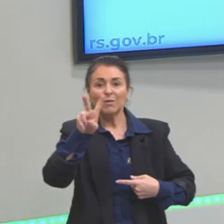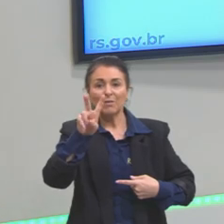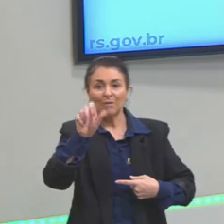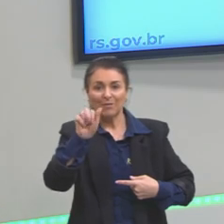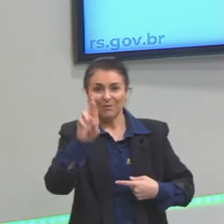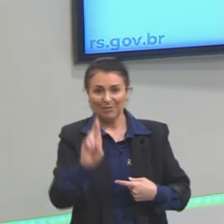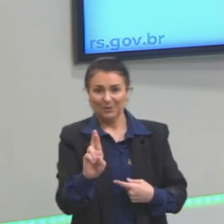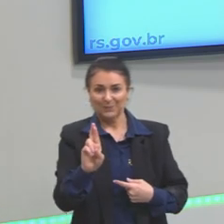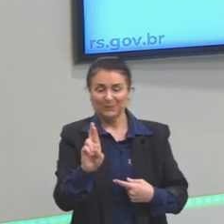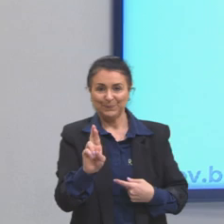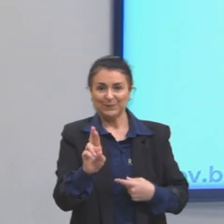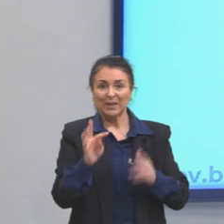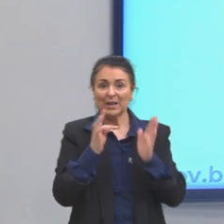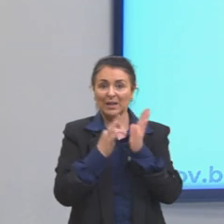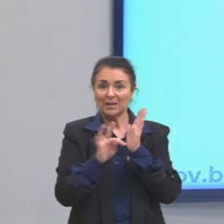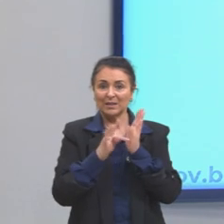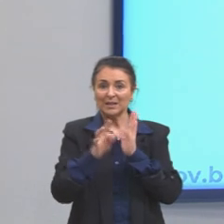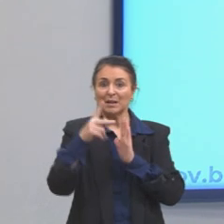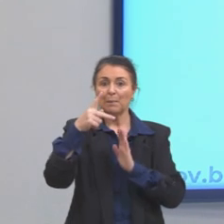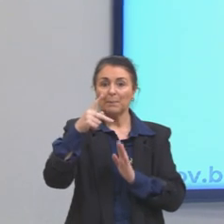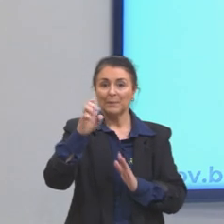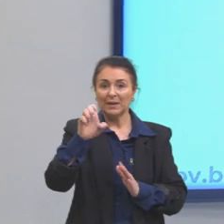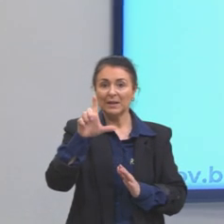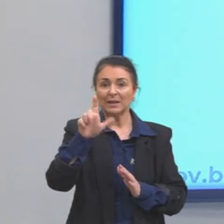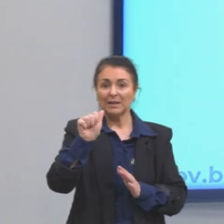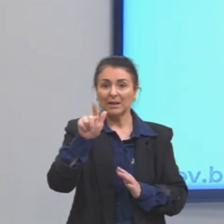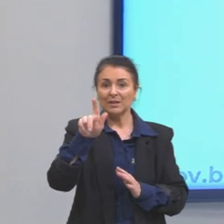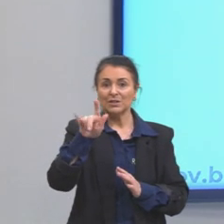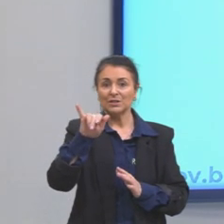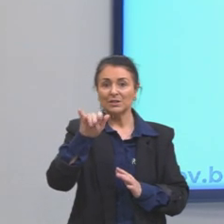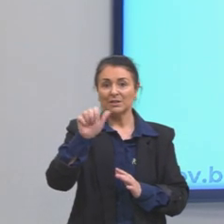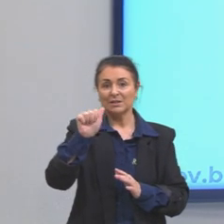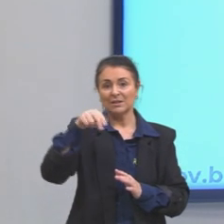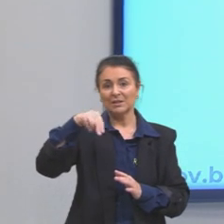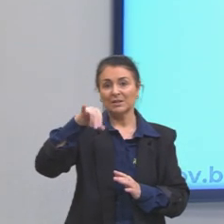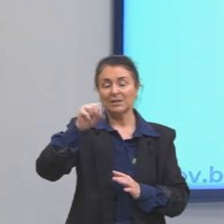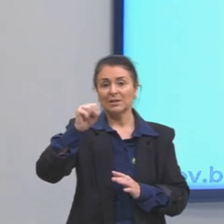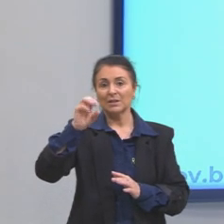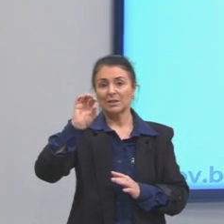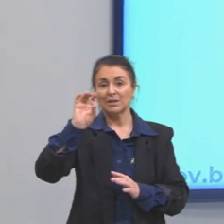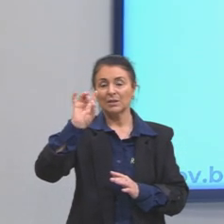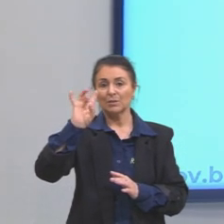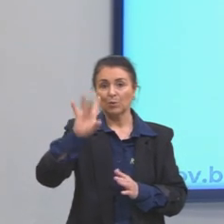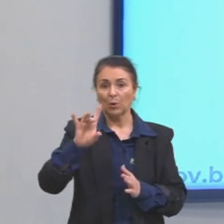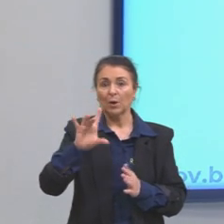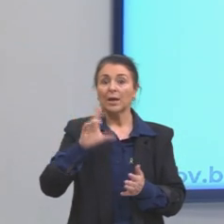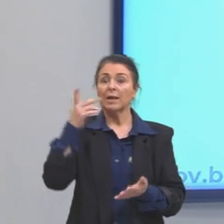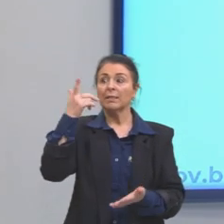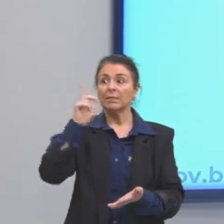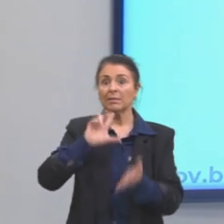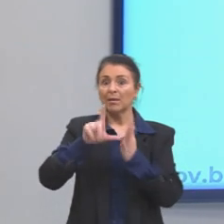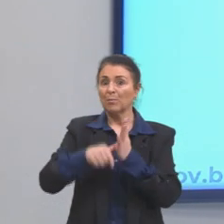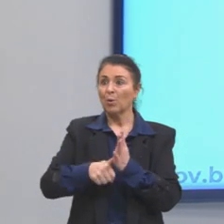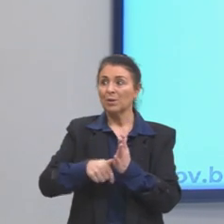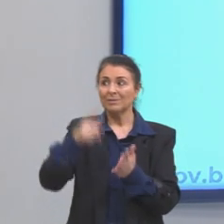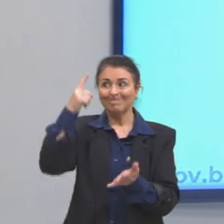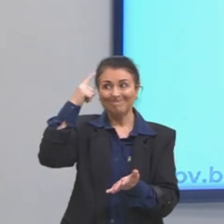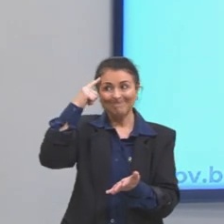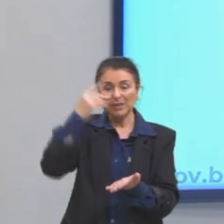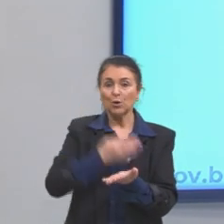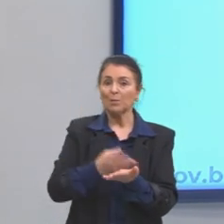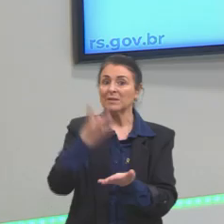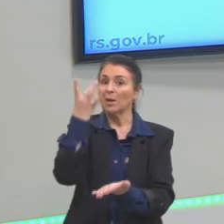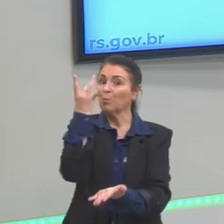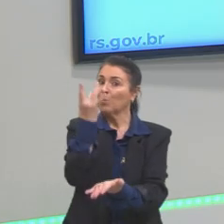e essa teoria do pela já mesmo é considerado uma heresia depois do decorrer da agtech na igreja né